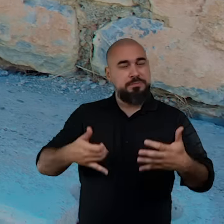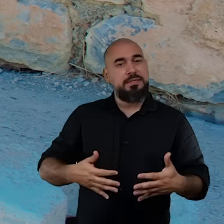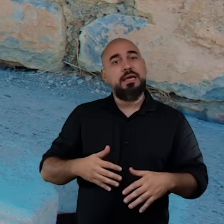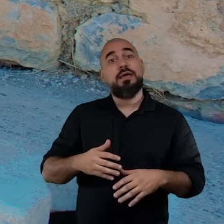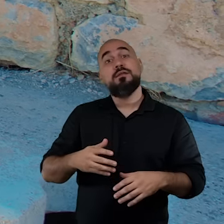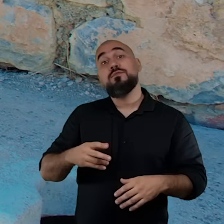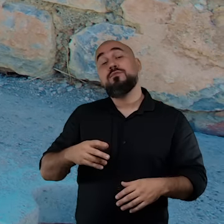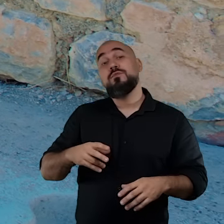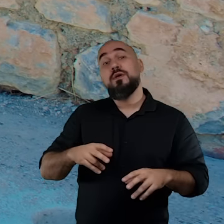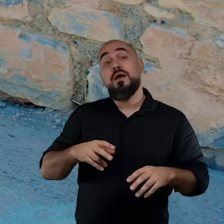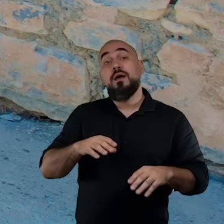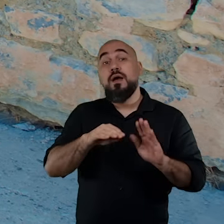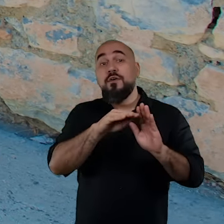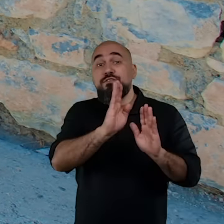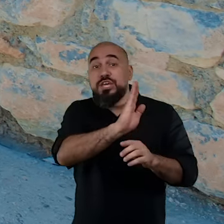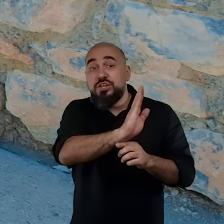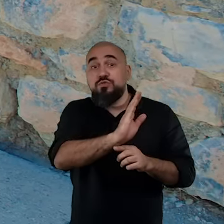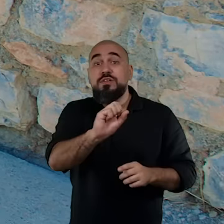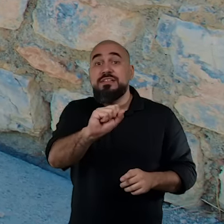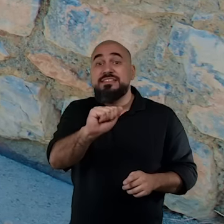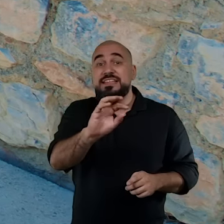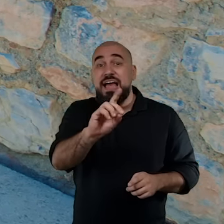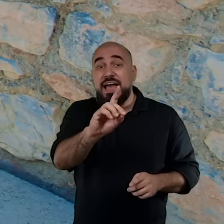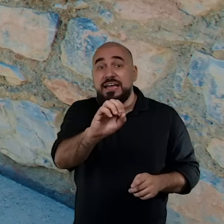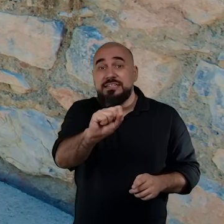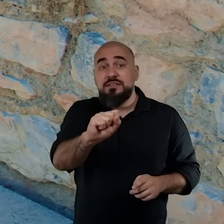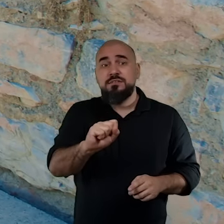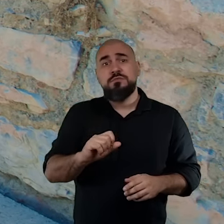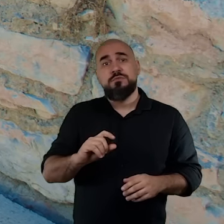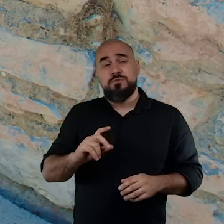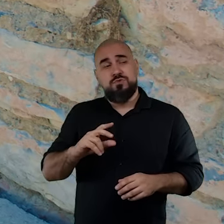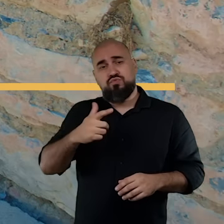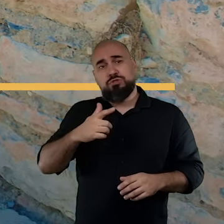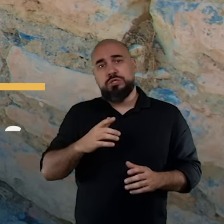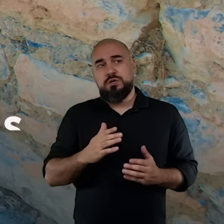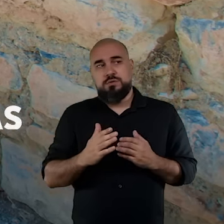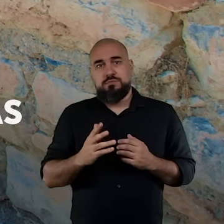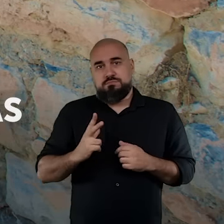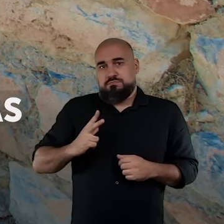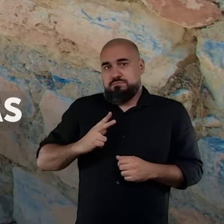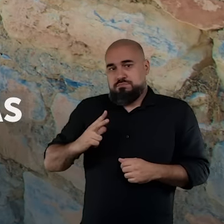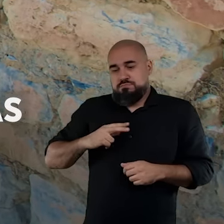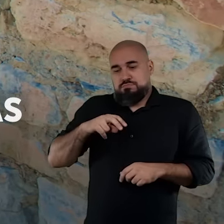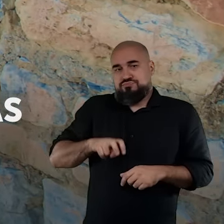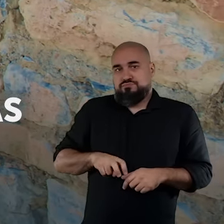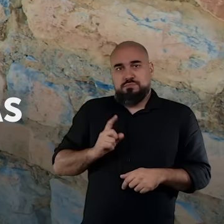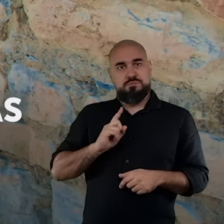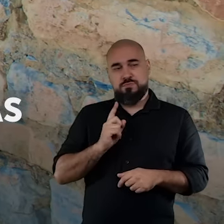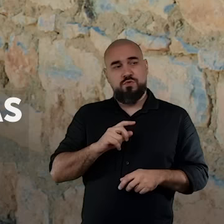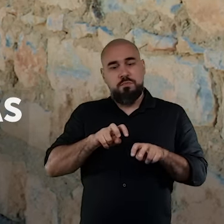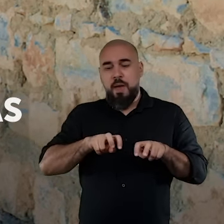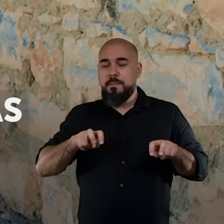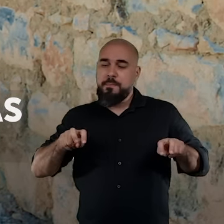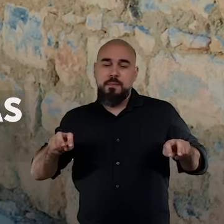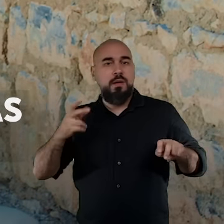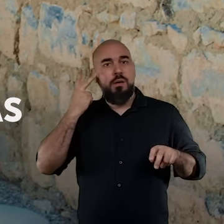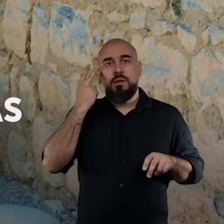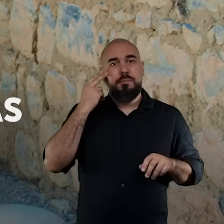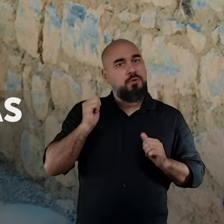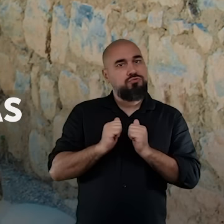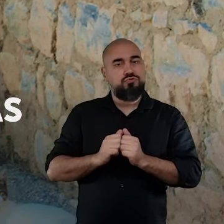Sardes, você vê que não havia muita privacidade na hora de você ter as suas necessidades fisiológicas. Um sentava do lado do outro. E como eu